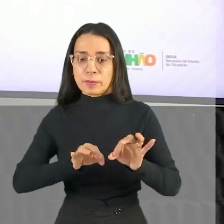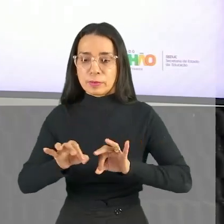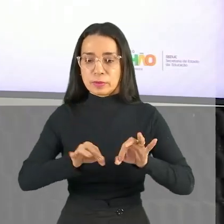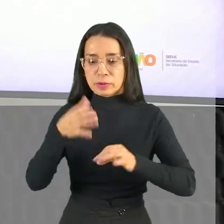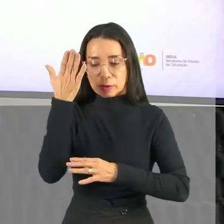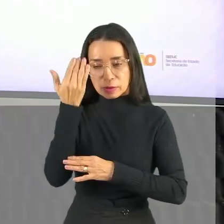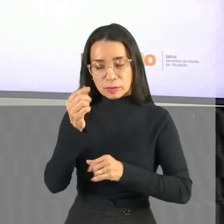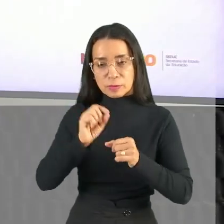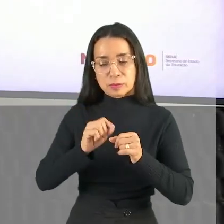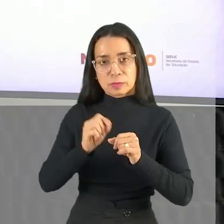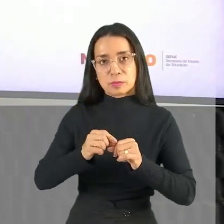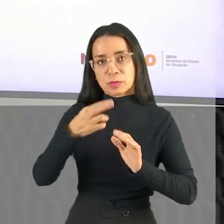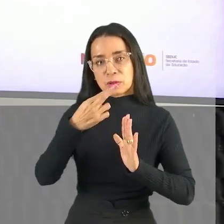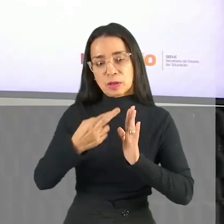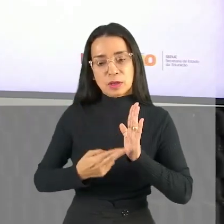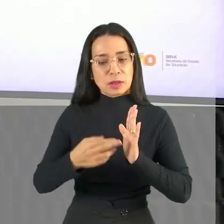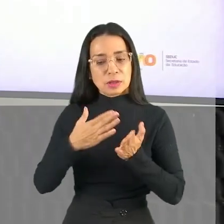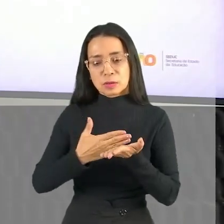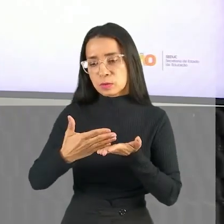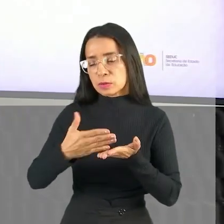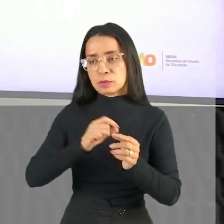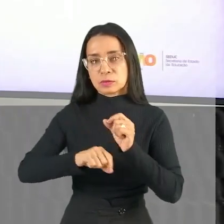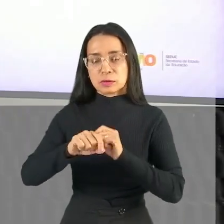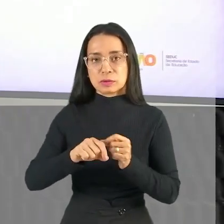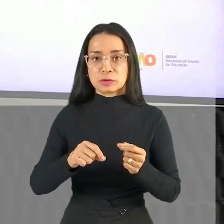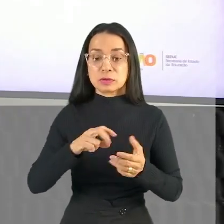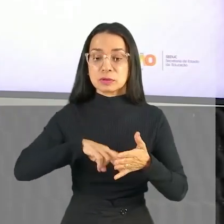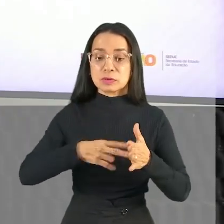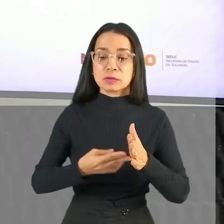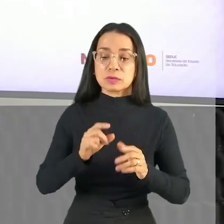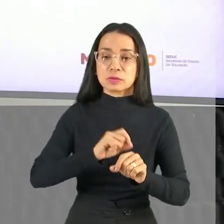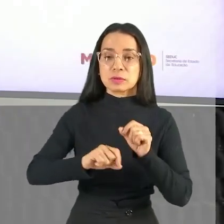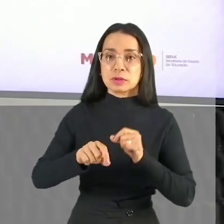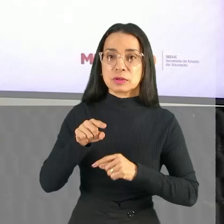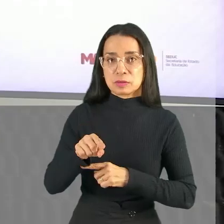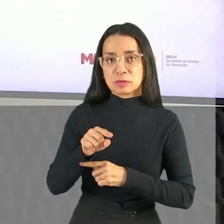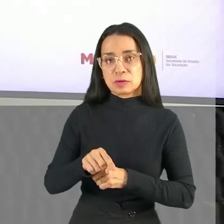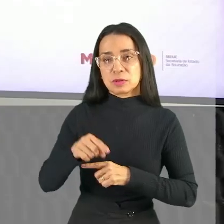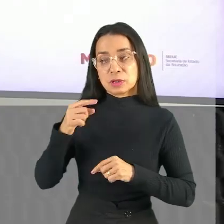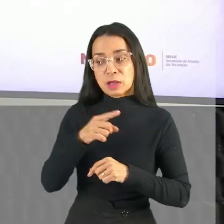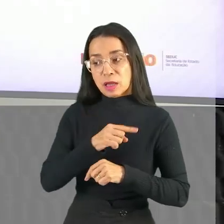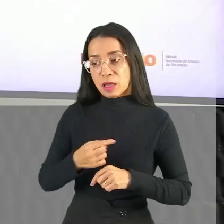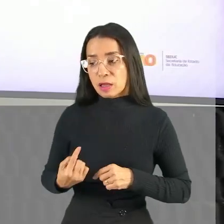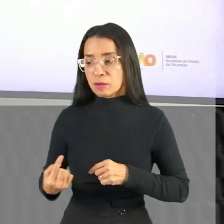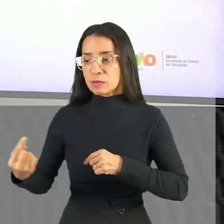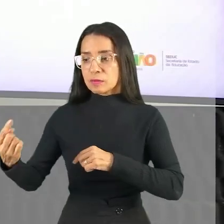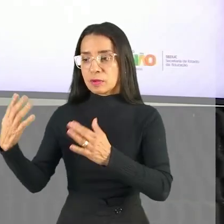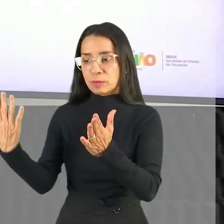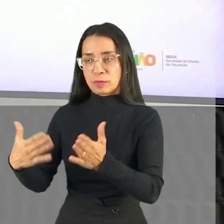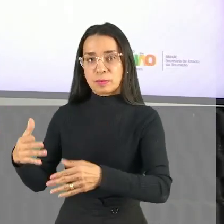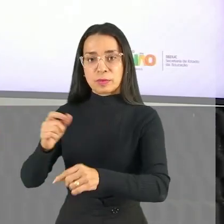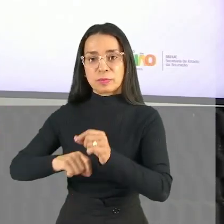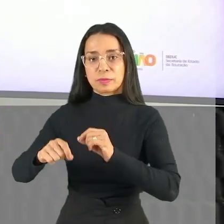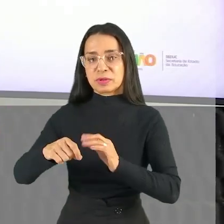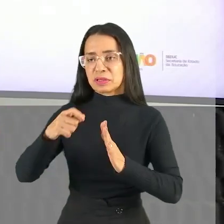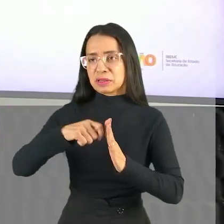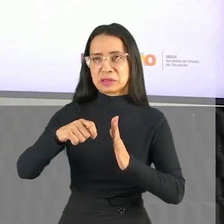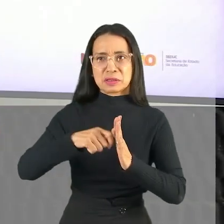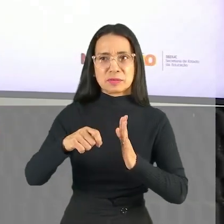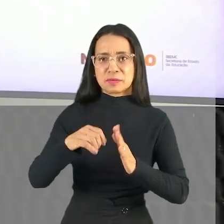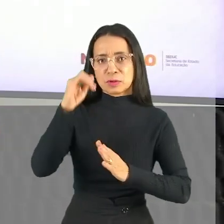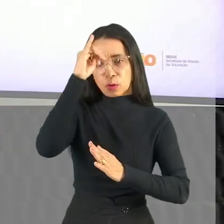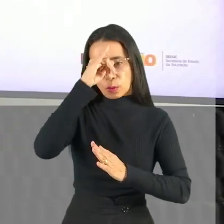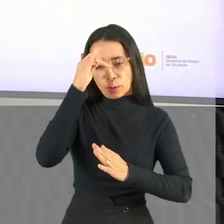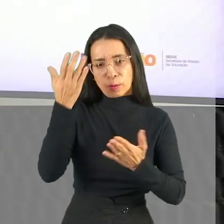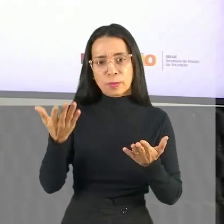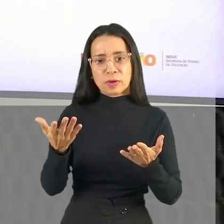E o que significa? Que você jamais vai para uma prova escrevendo às cegas ou